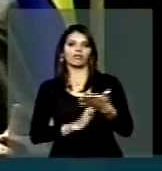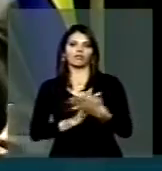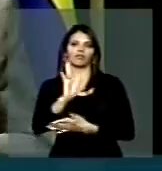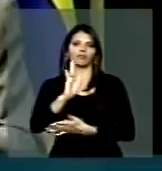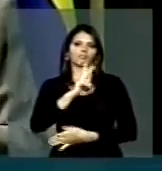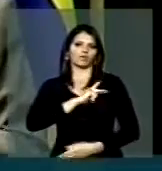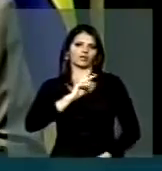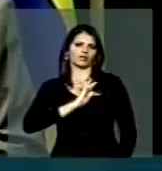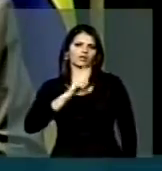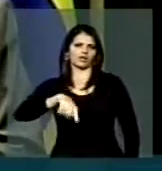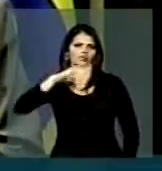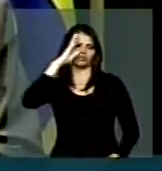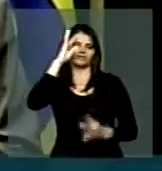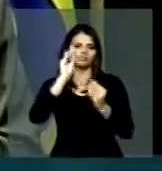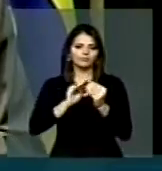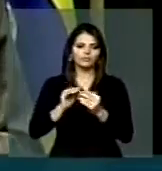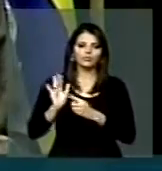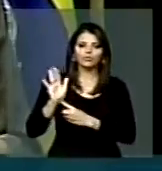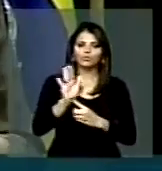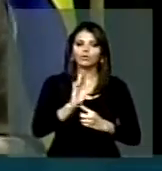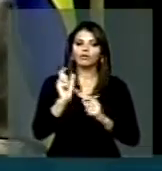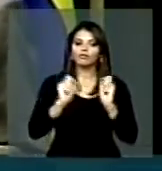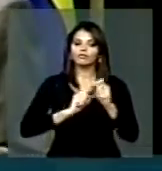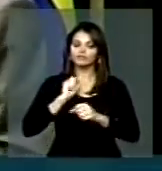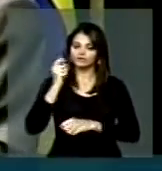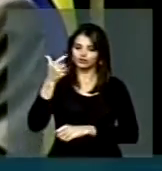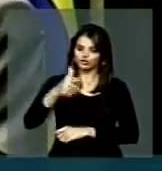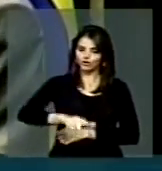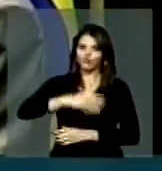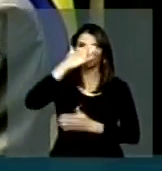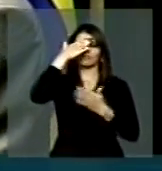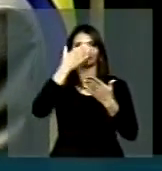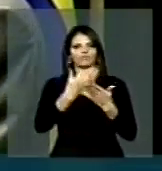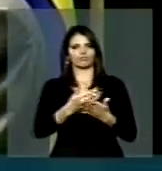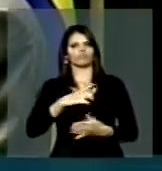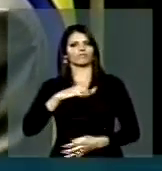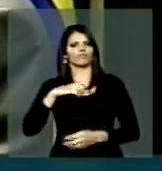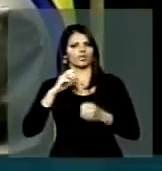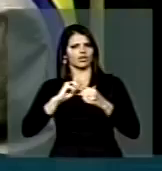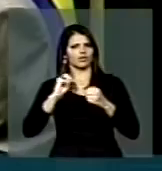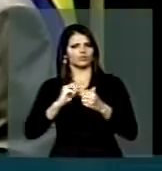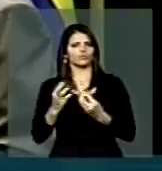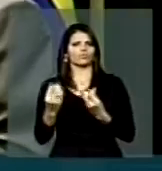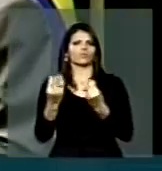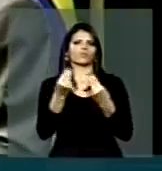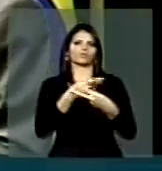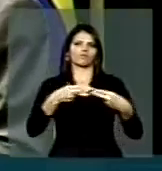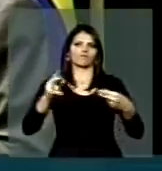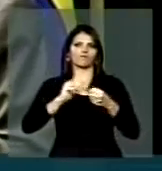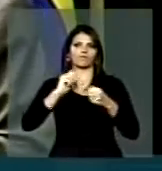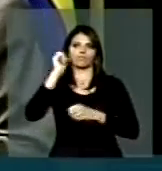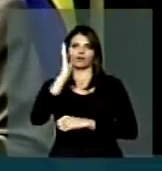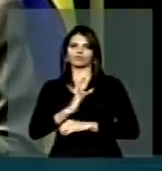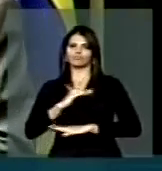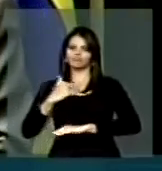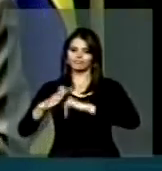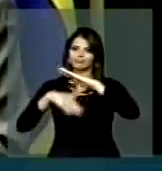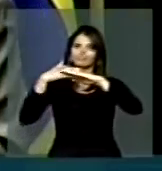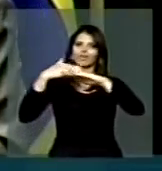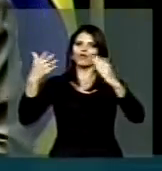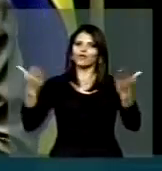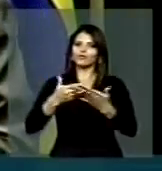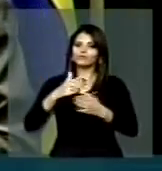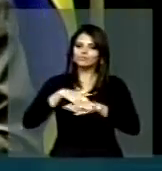Eles perceberam que precisavam dar demonstrações, recriar a confiança. Foi feito, muita coisa foi feita, o Brasil avançou. O Brasil